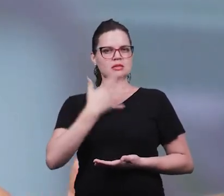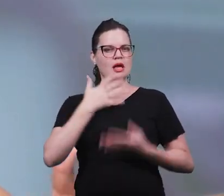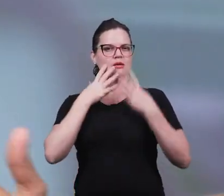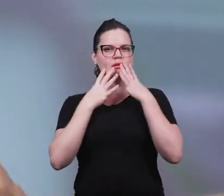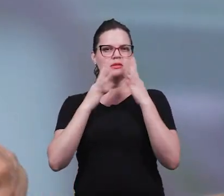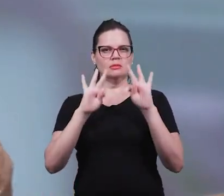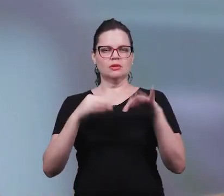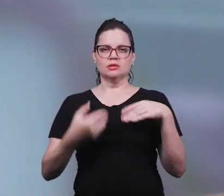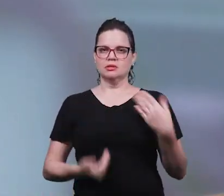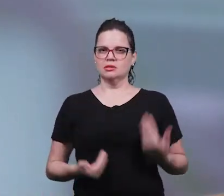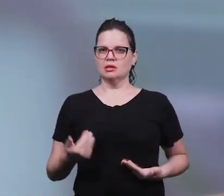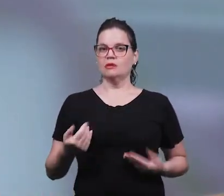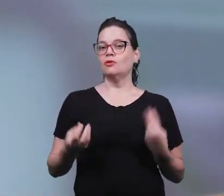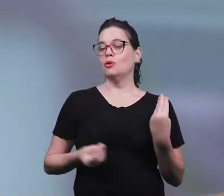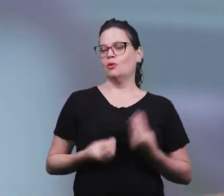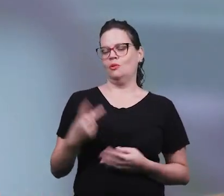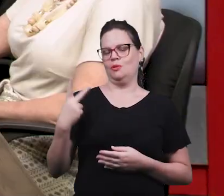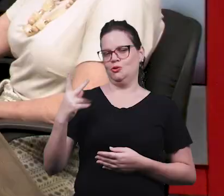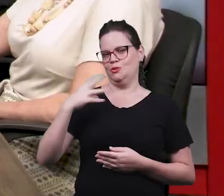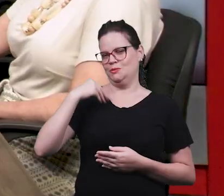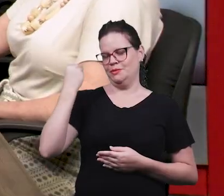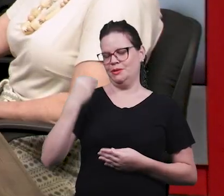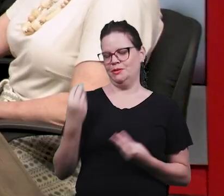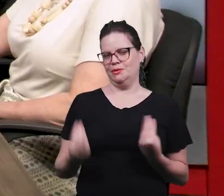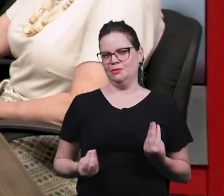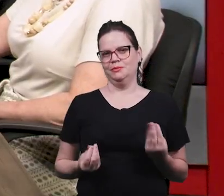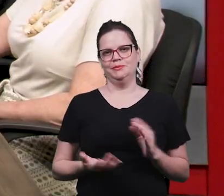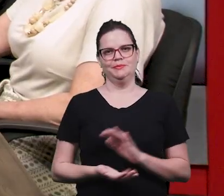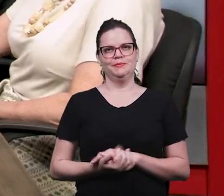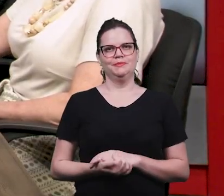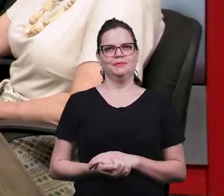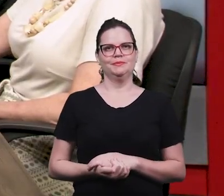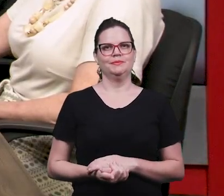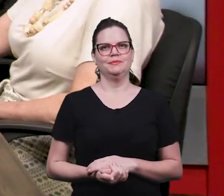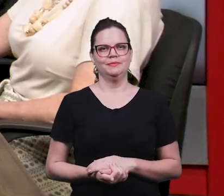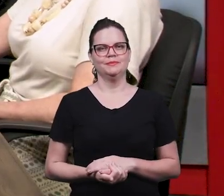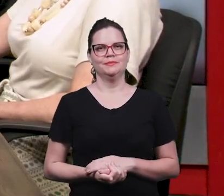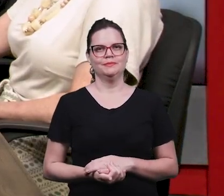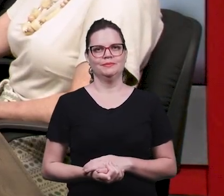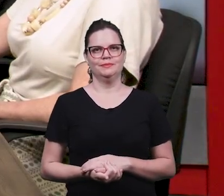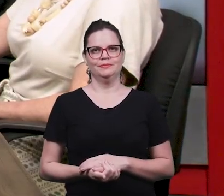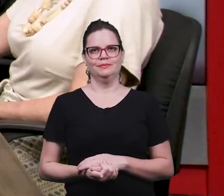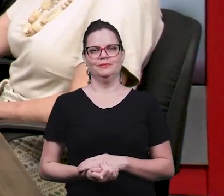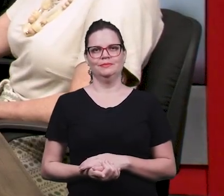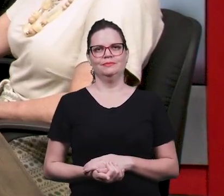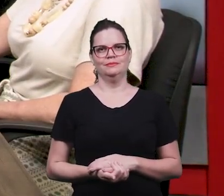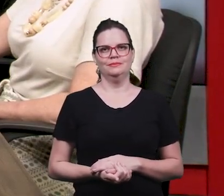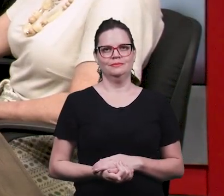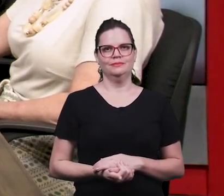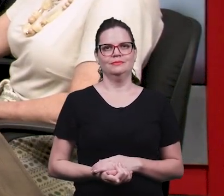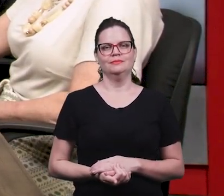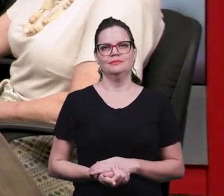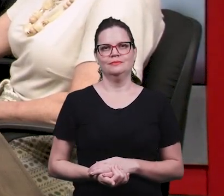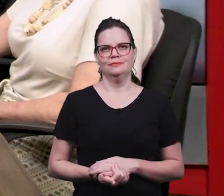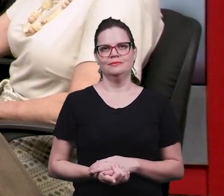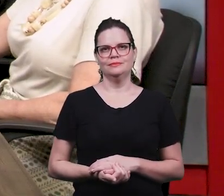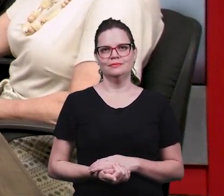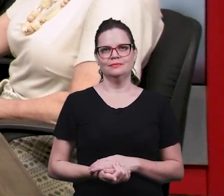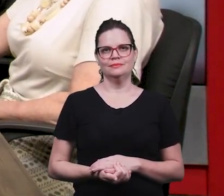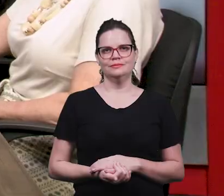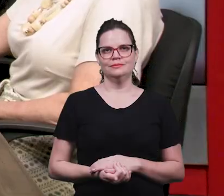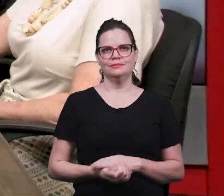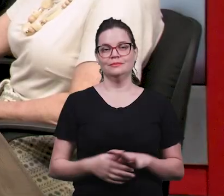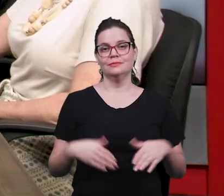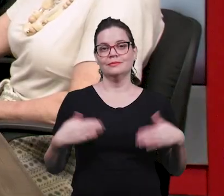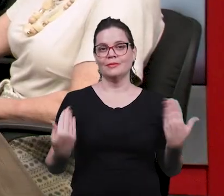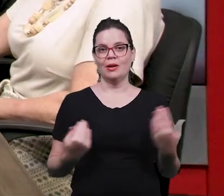servo? Conta para nós, pastor, como é que foi a sua experiência? Assim, a gente sempre é tratado como